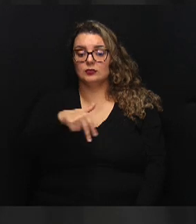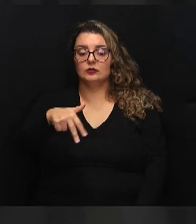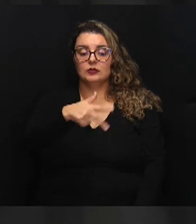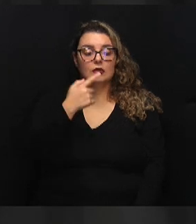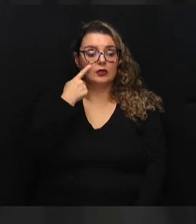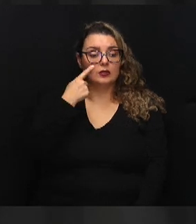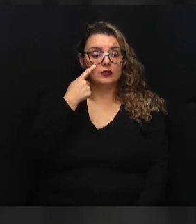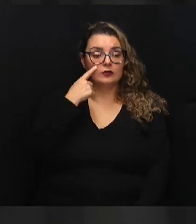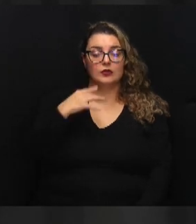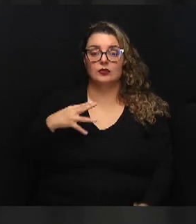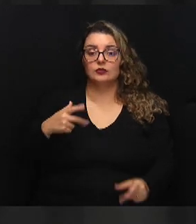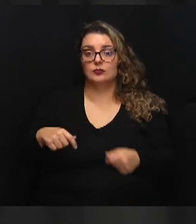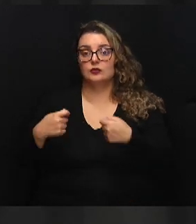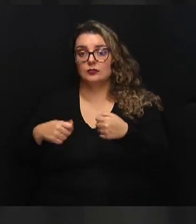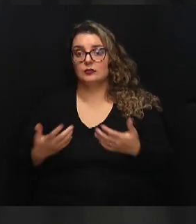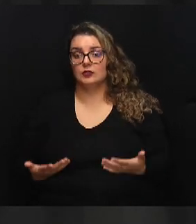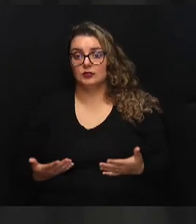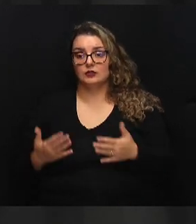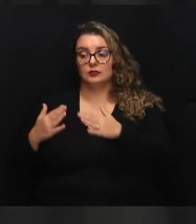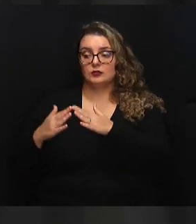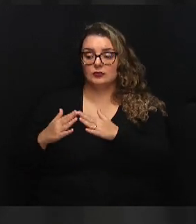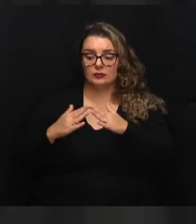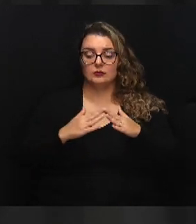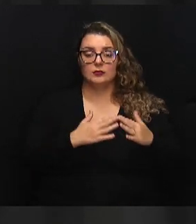tudo quanto é lado dos moradores.